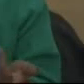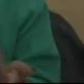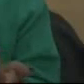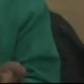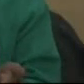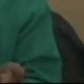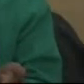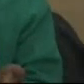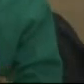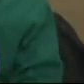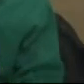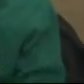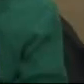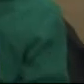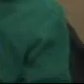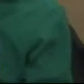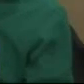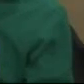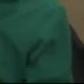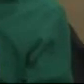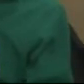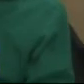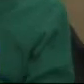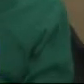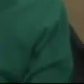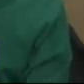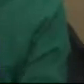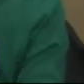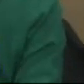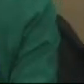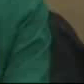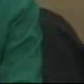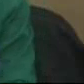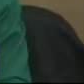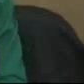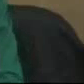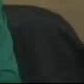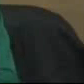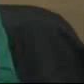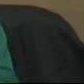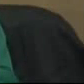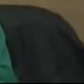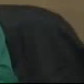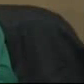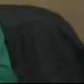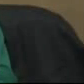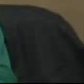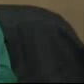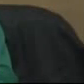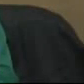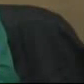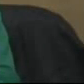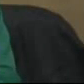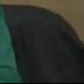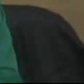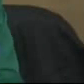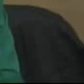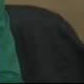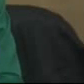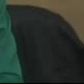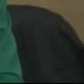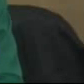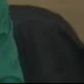que é a arborização. E também de saber que a prefeitura tem um serviço especial para isso,